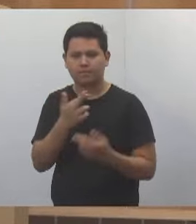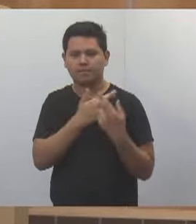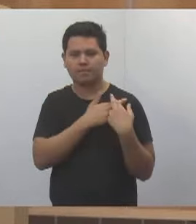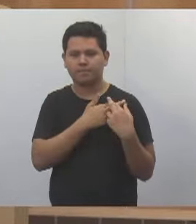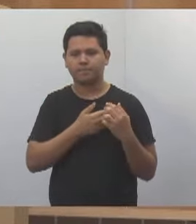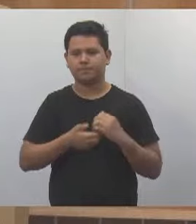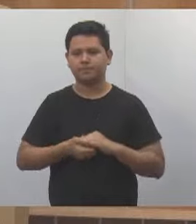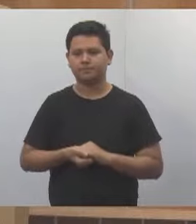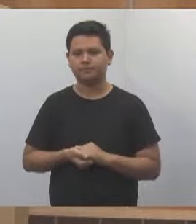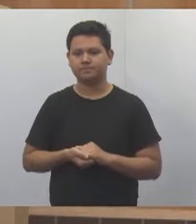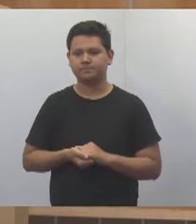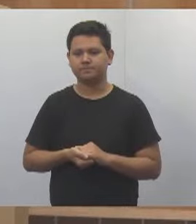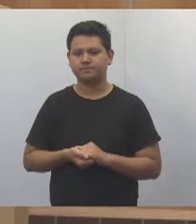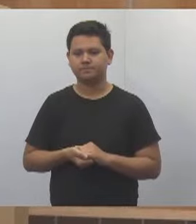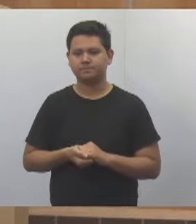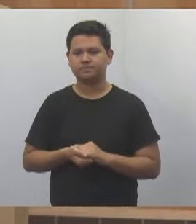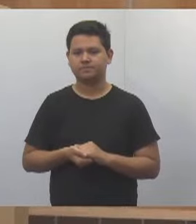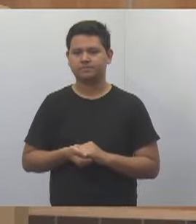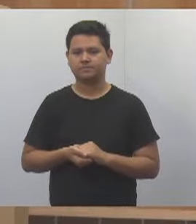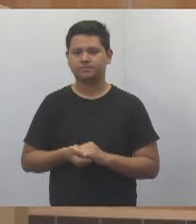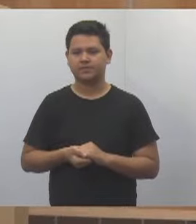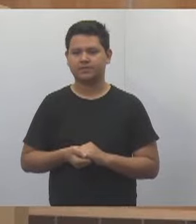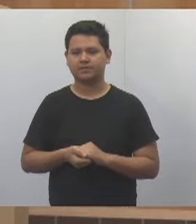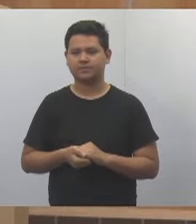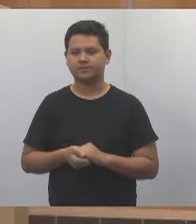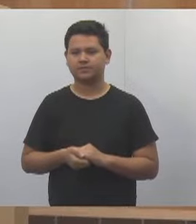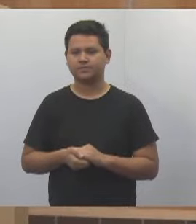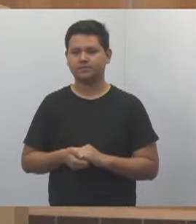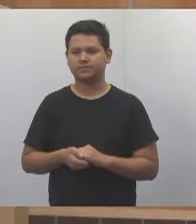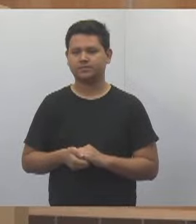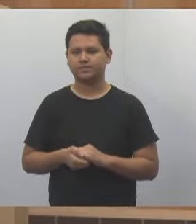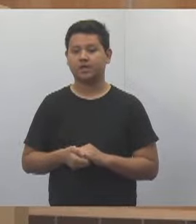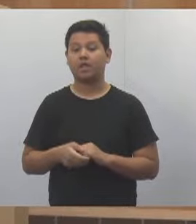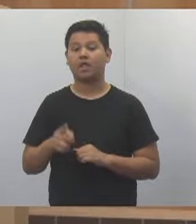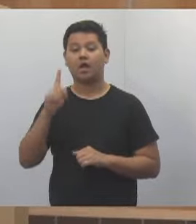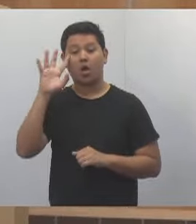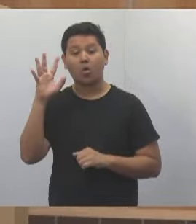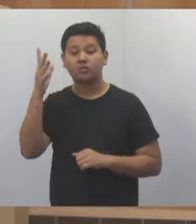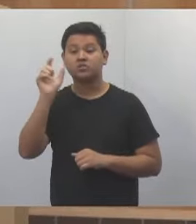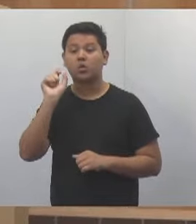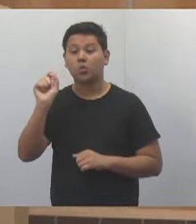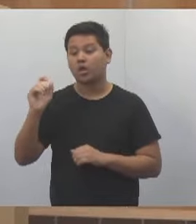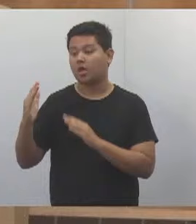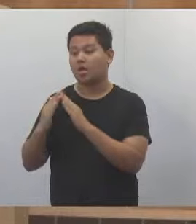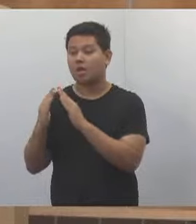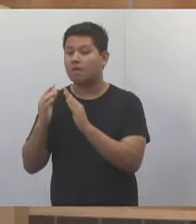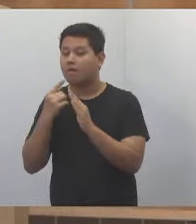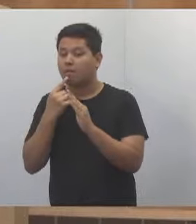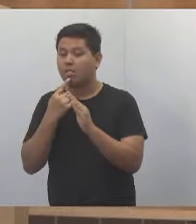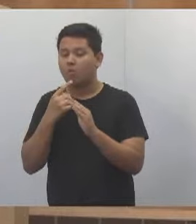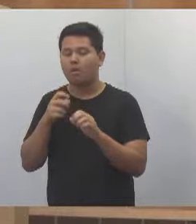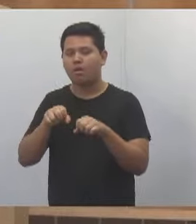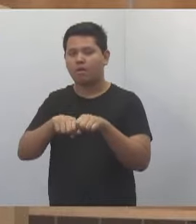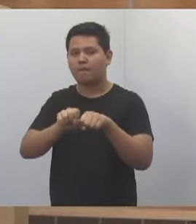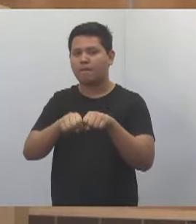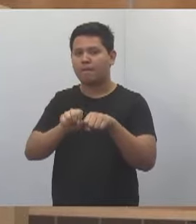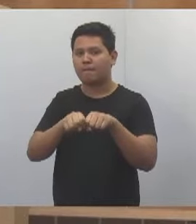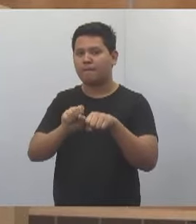numa madrugada, que era a noite que eu ia dormir com ela, passou uma moto e eles fazem